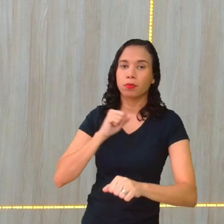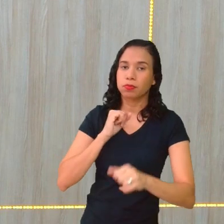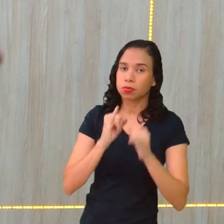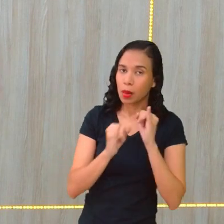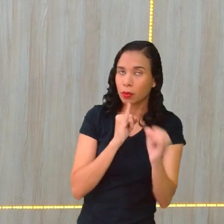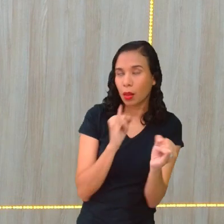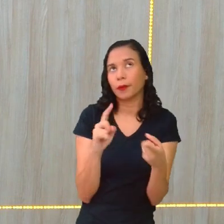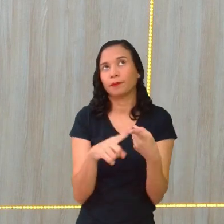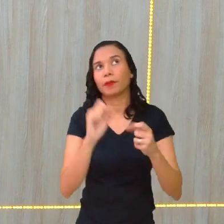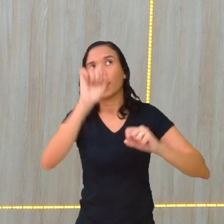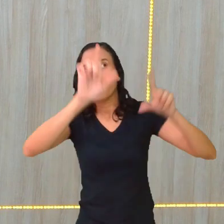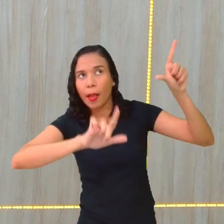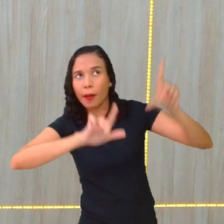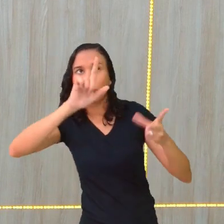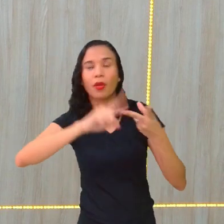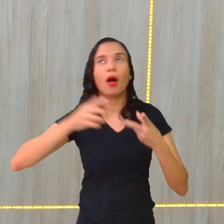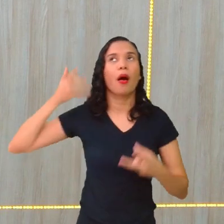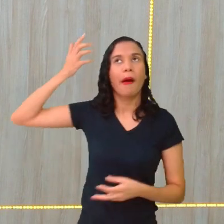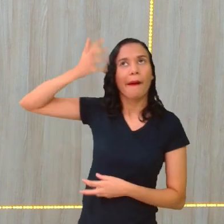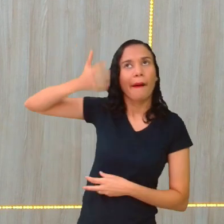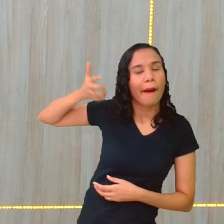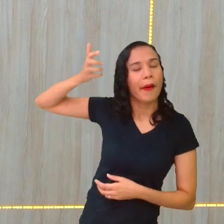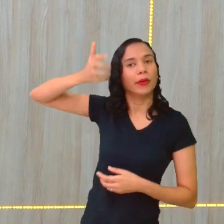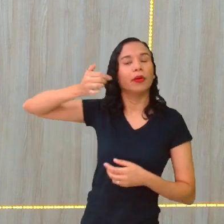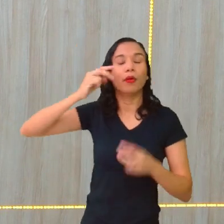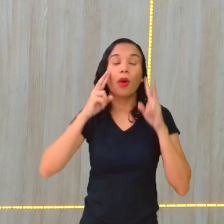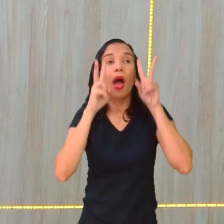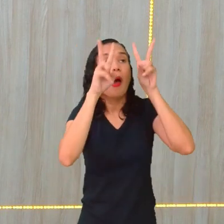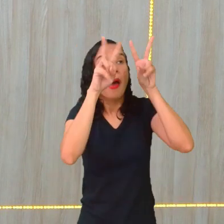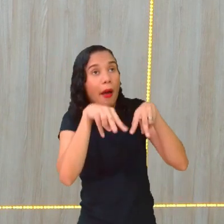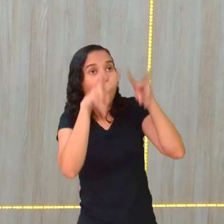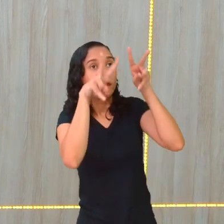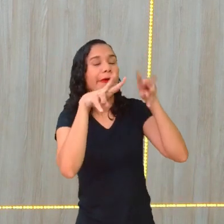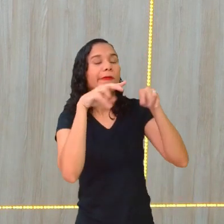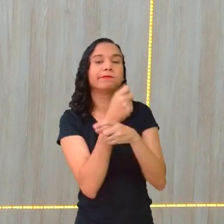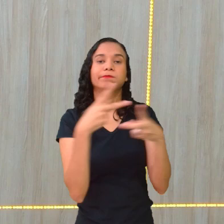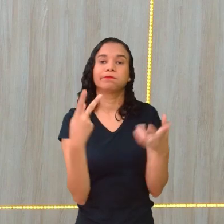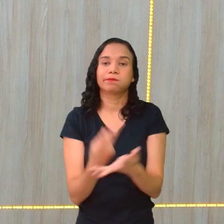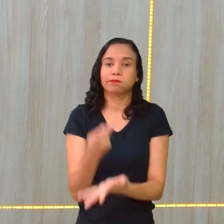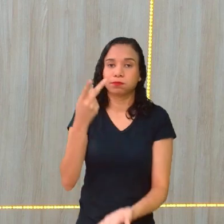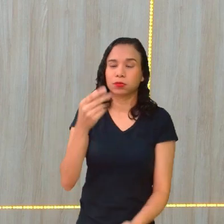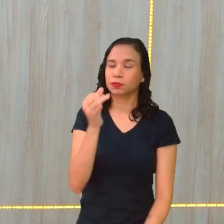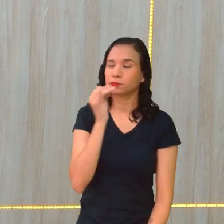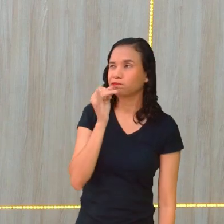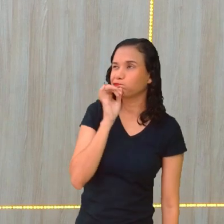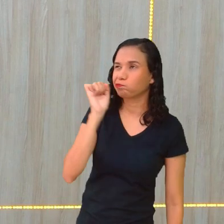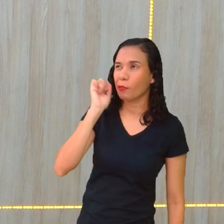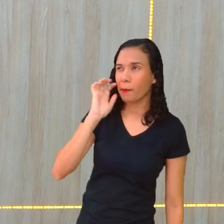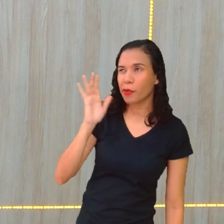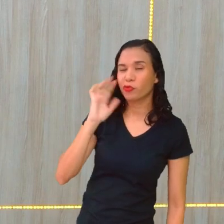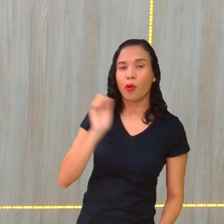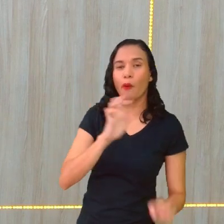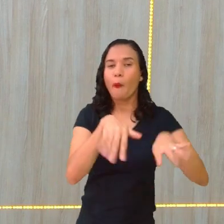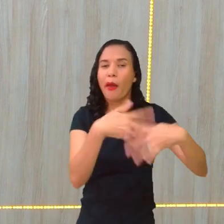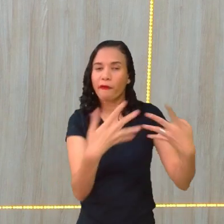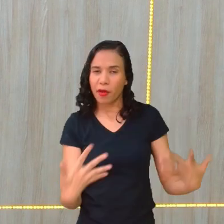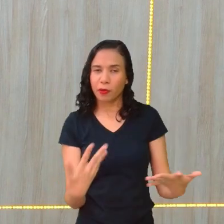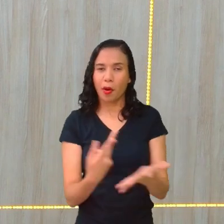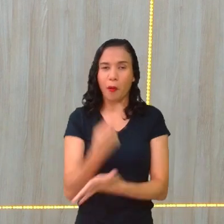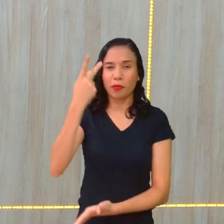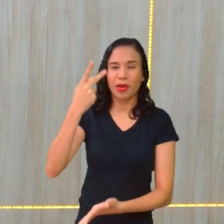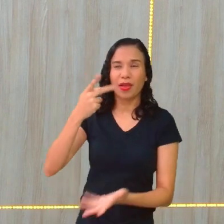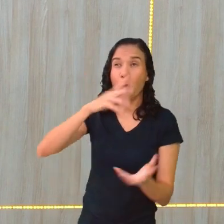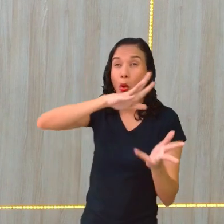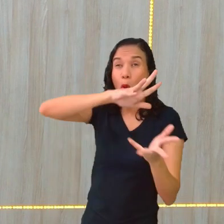na televisão, no rádio, na internet, de algum fato que ocorreu. Então, imagine que um evento aconteceu lá do outro lado do